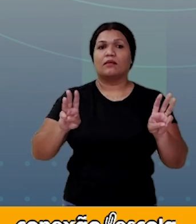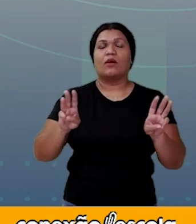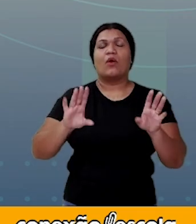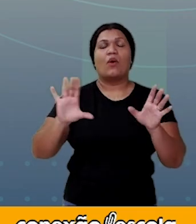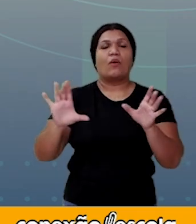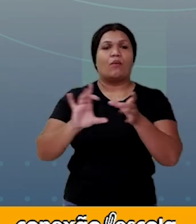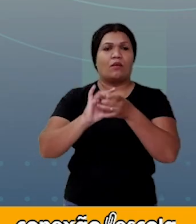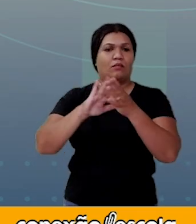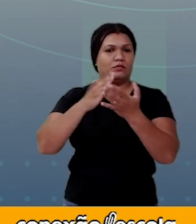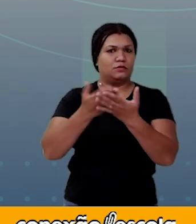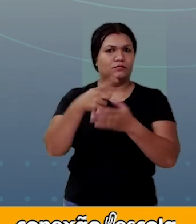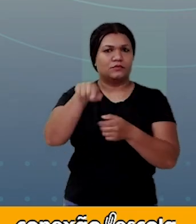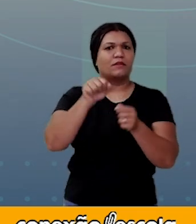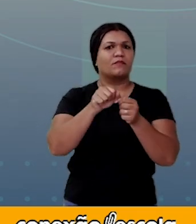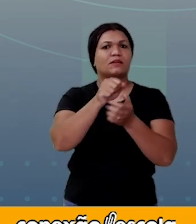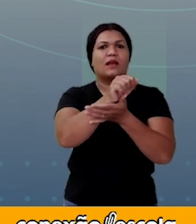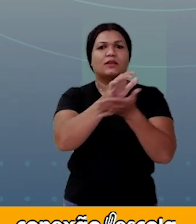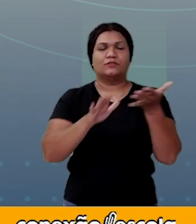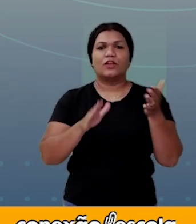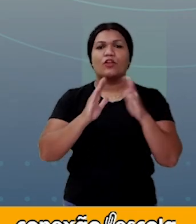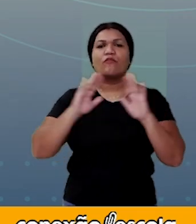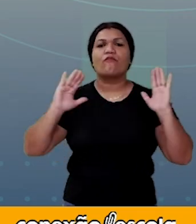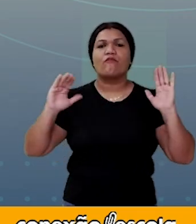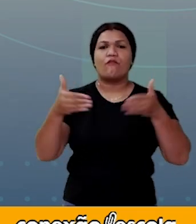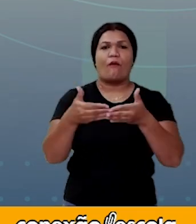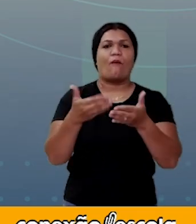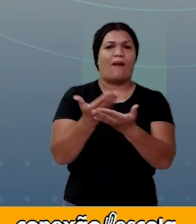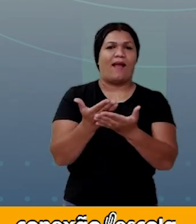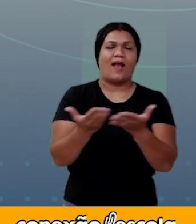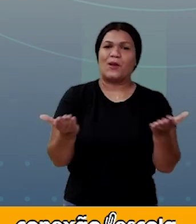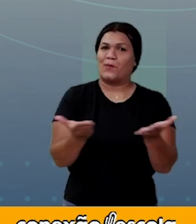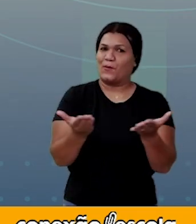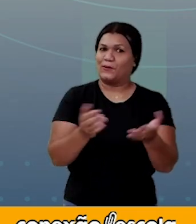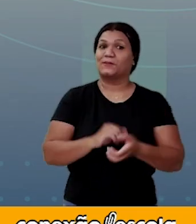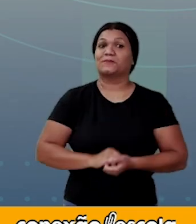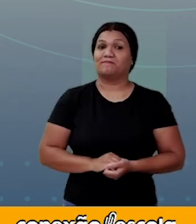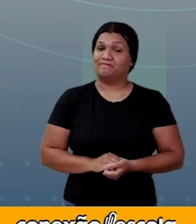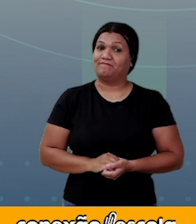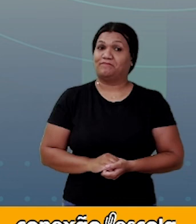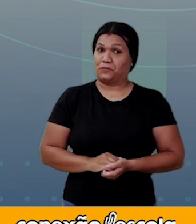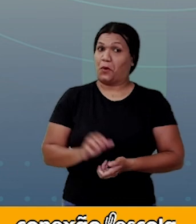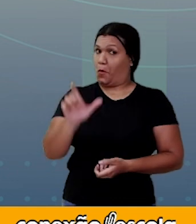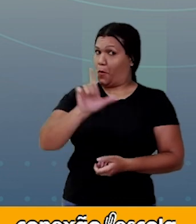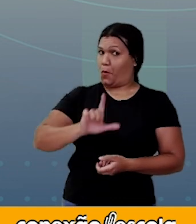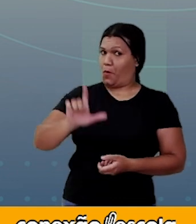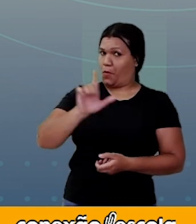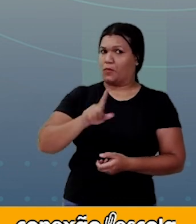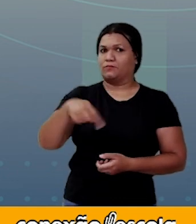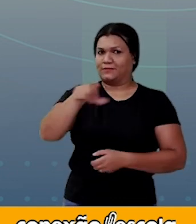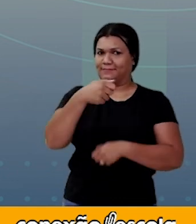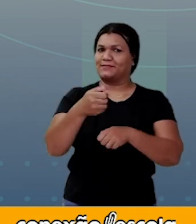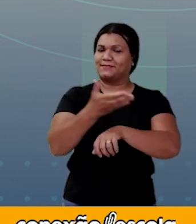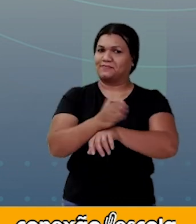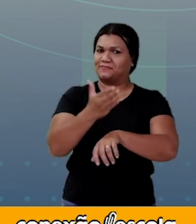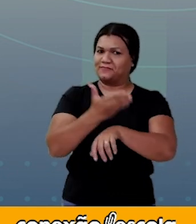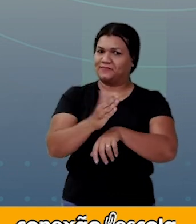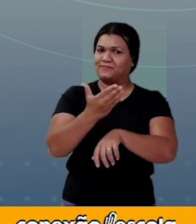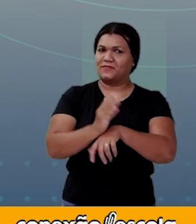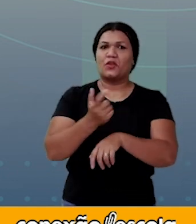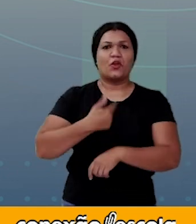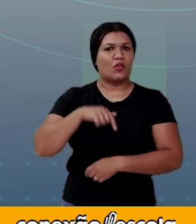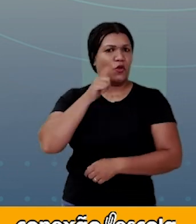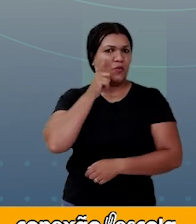para realizar uma atividade voltada a essa nossa aula de hoje? É claro que, praticando, nós